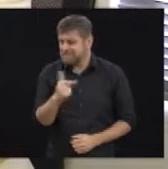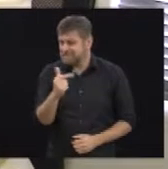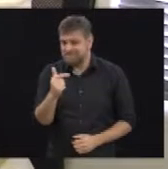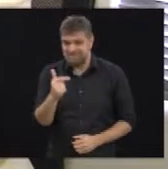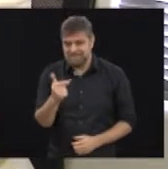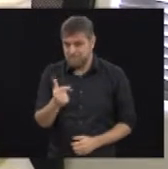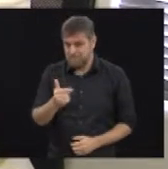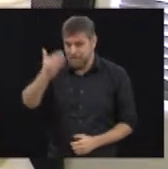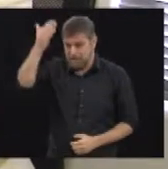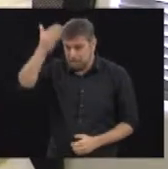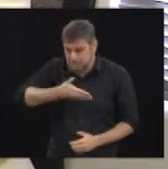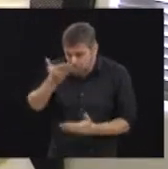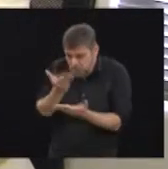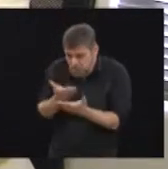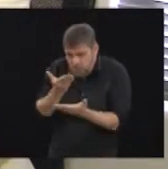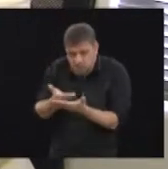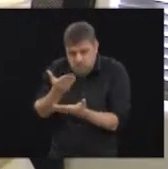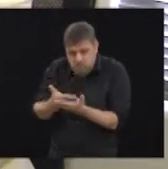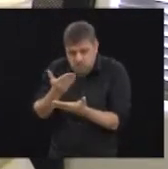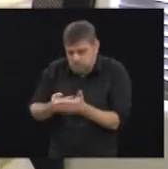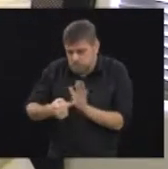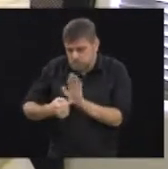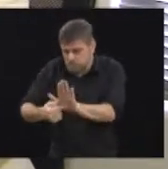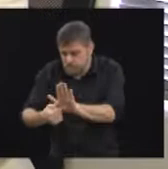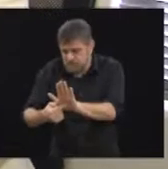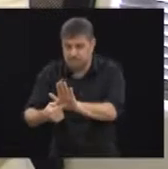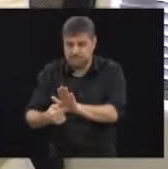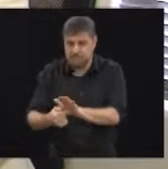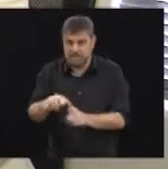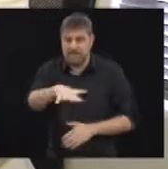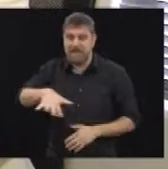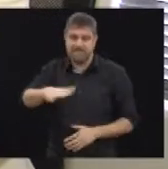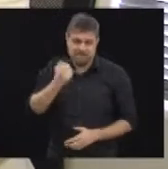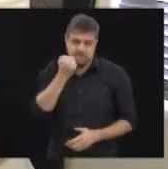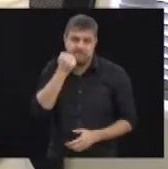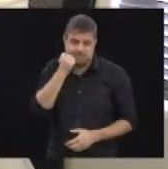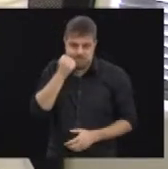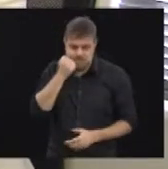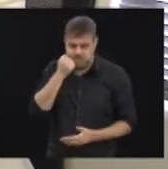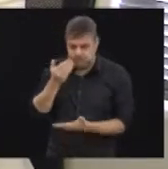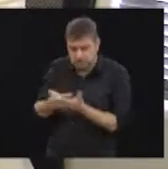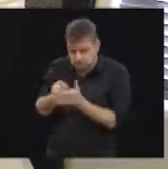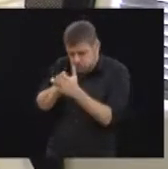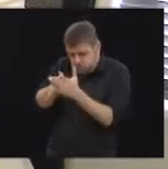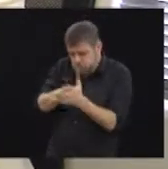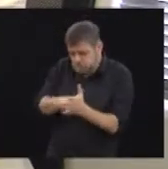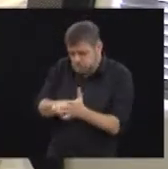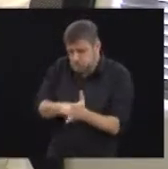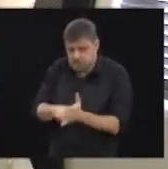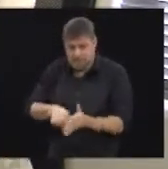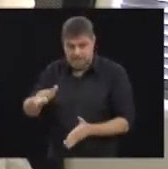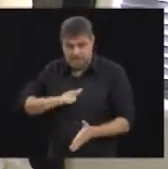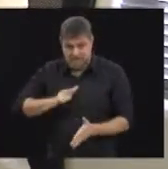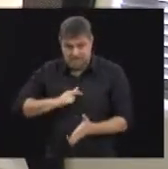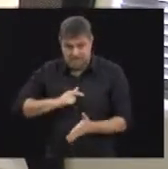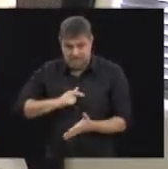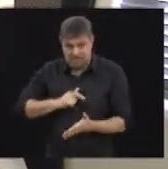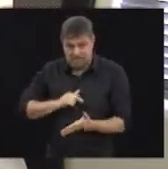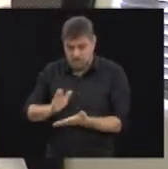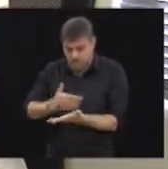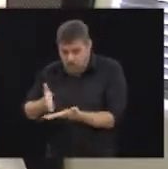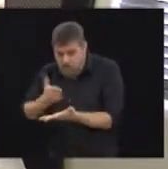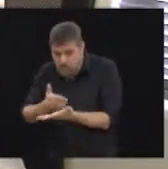Não existe um trabalho assim que você possa, porque a gente tem que falar do ponto de vista científico, né? Qual é o trabalho